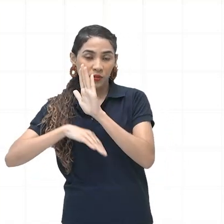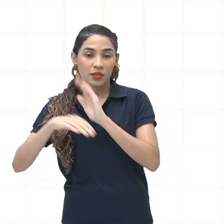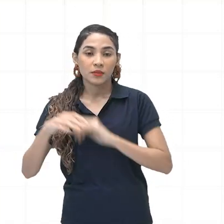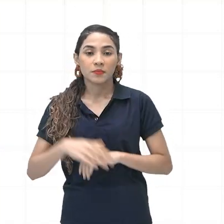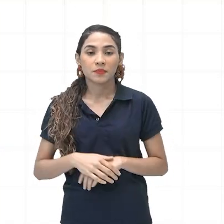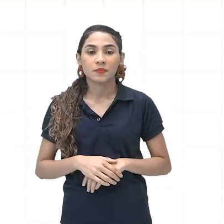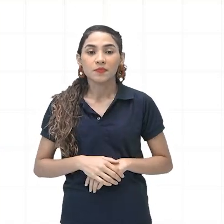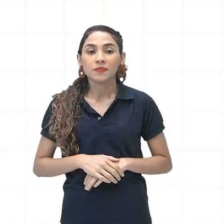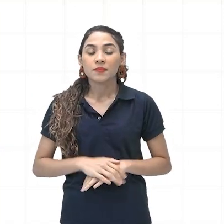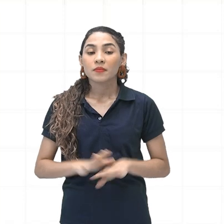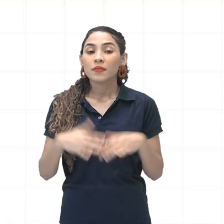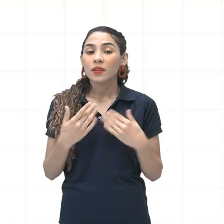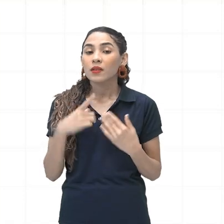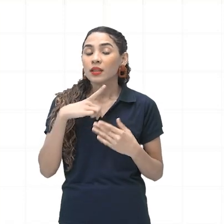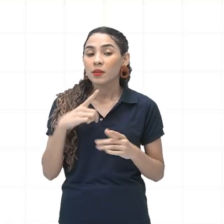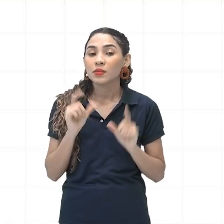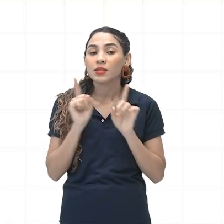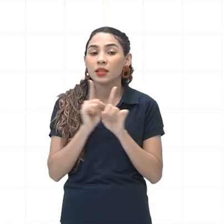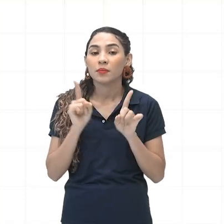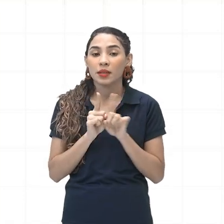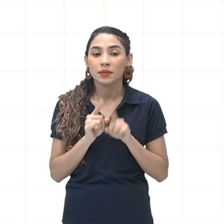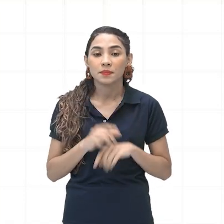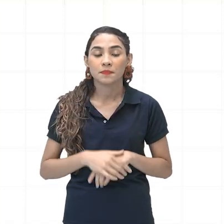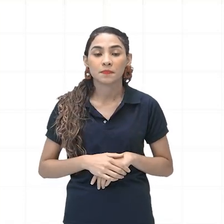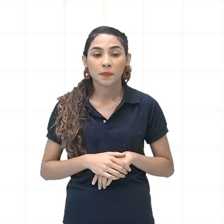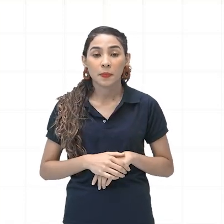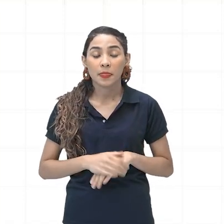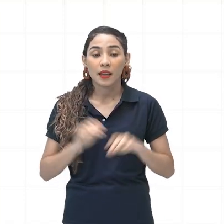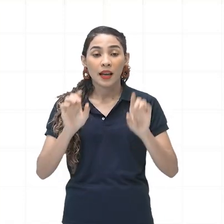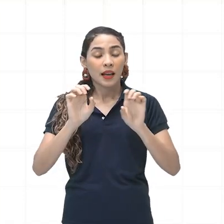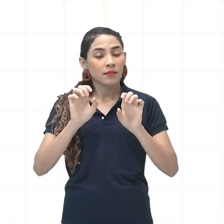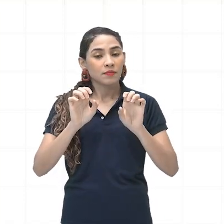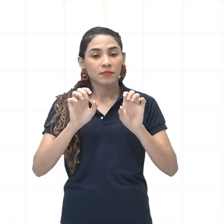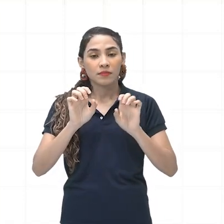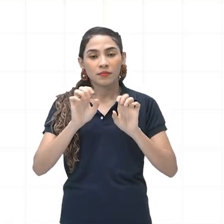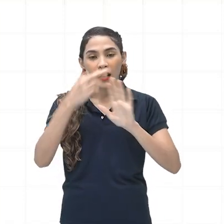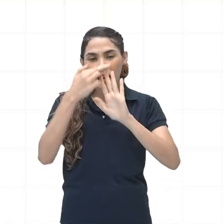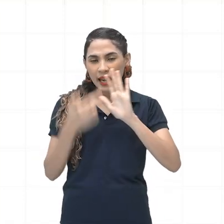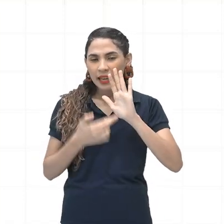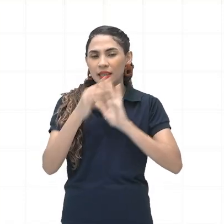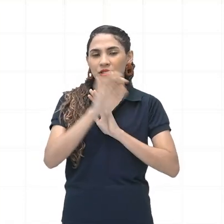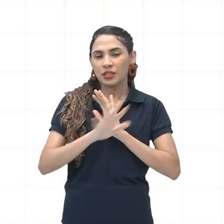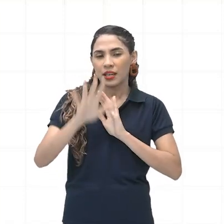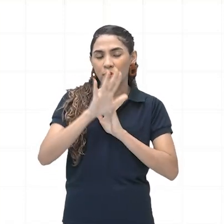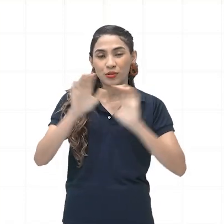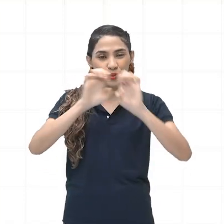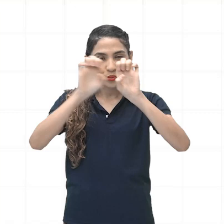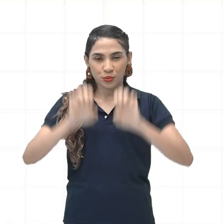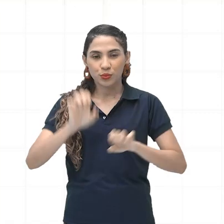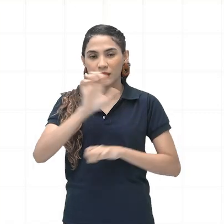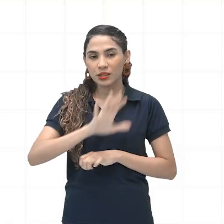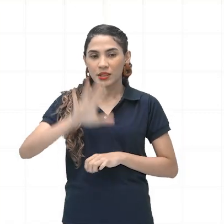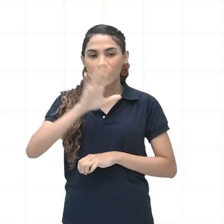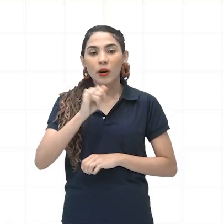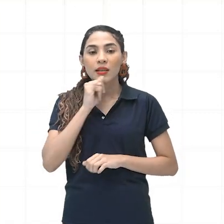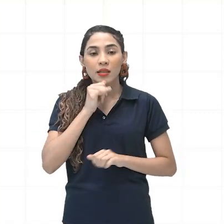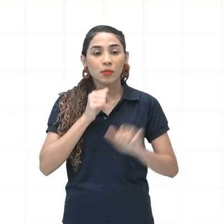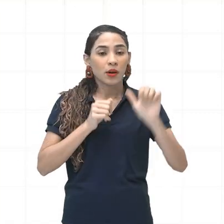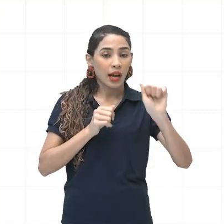subtrai. Então, nós temos aqui também a propriedade generalizada, né? Nós temos aqui a letra